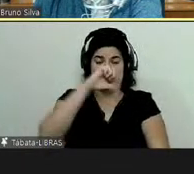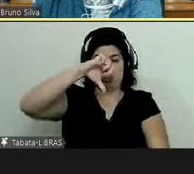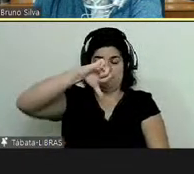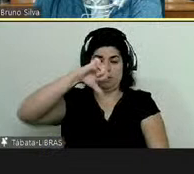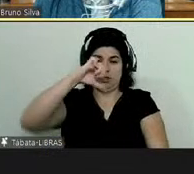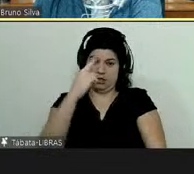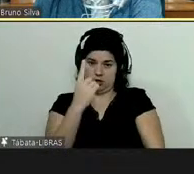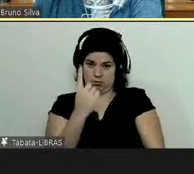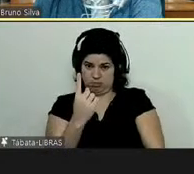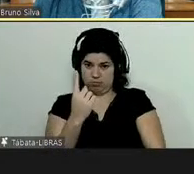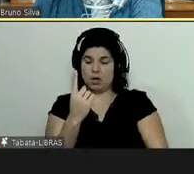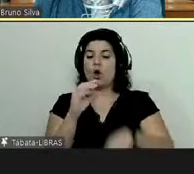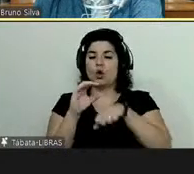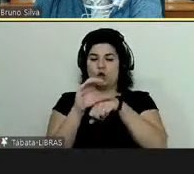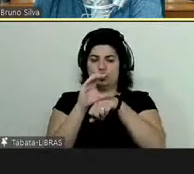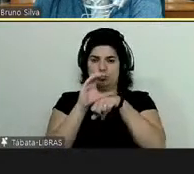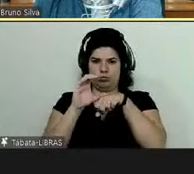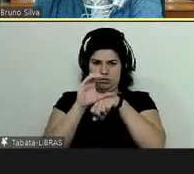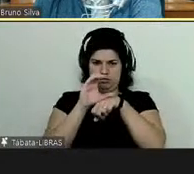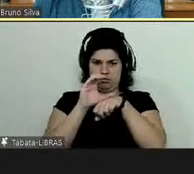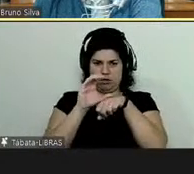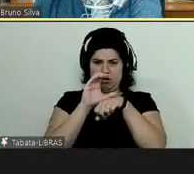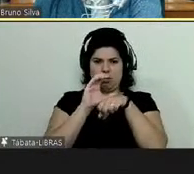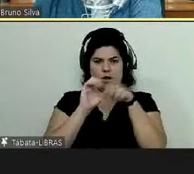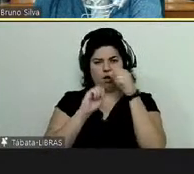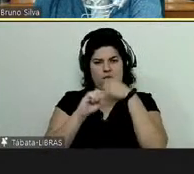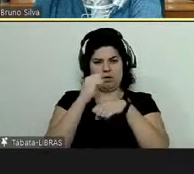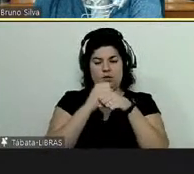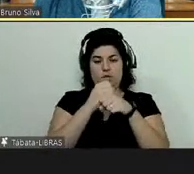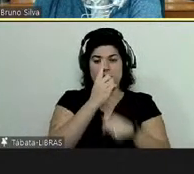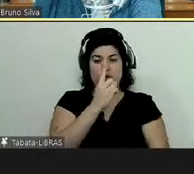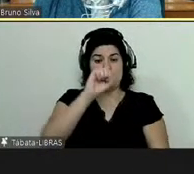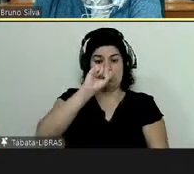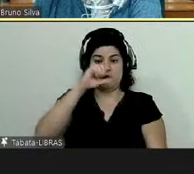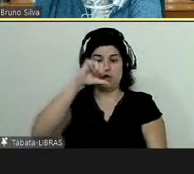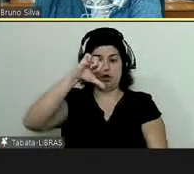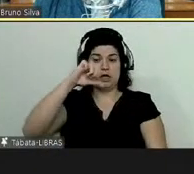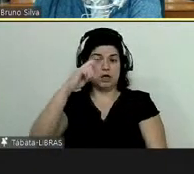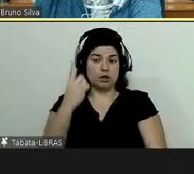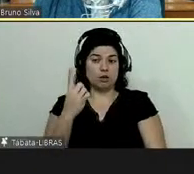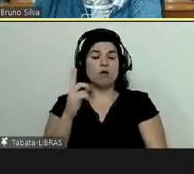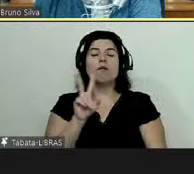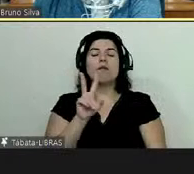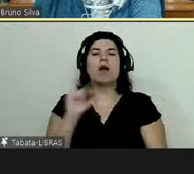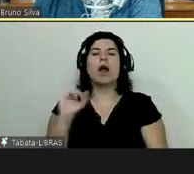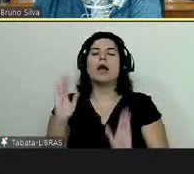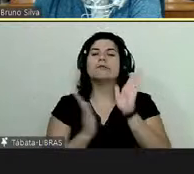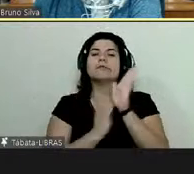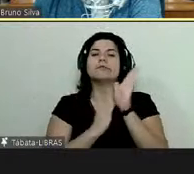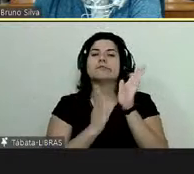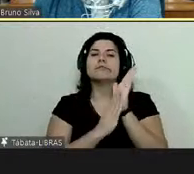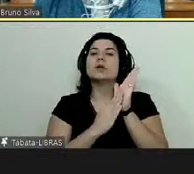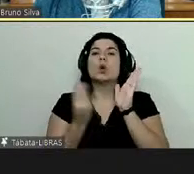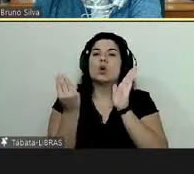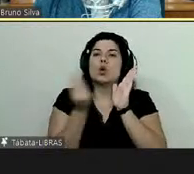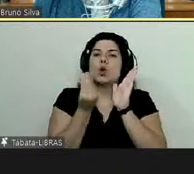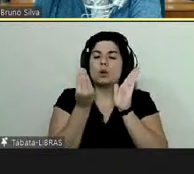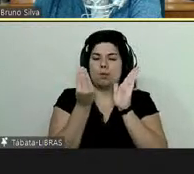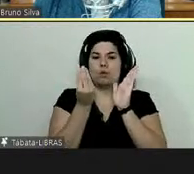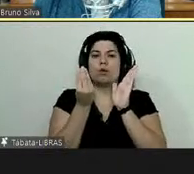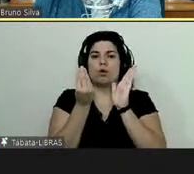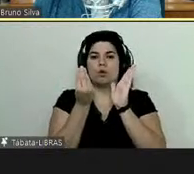a Constituição de 1891 ela vai estabelecer o desenho novo do estado